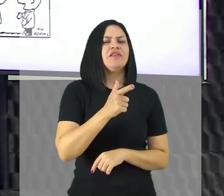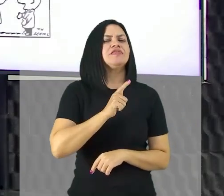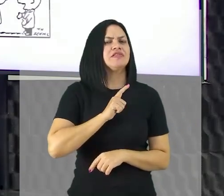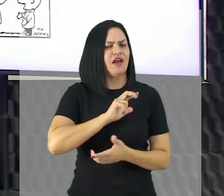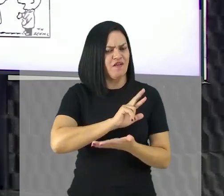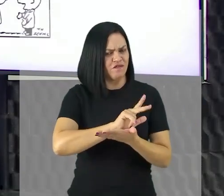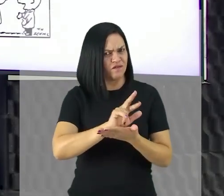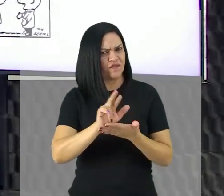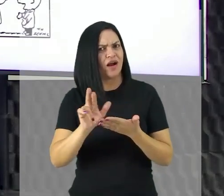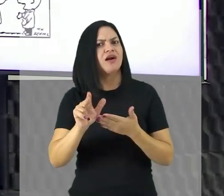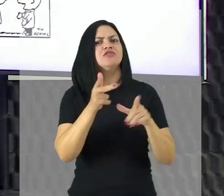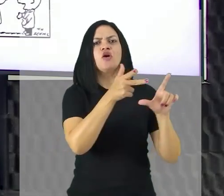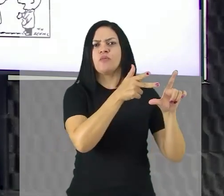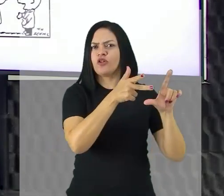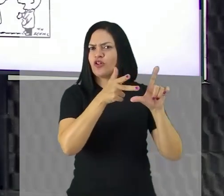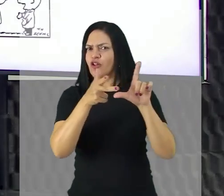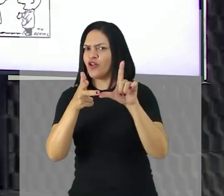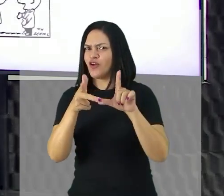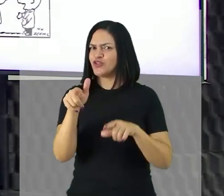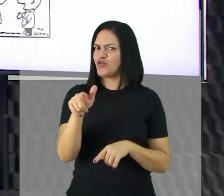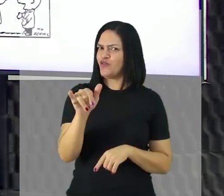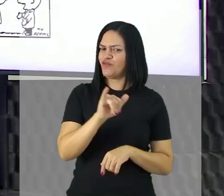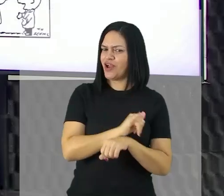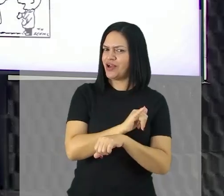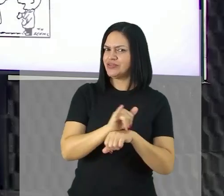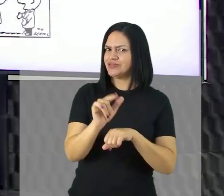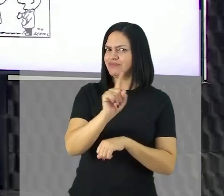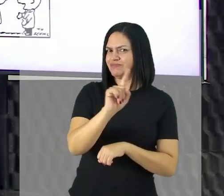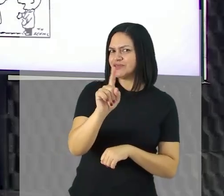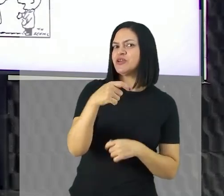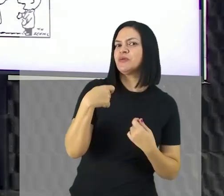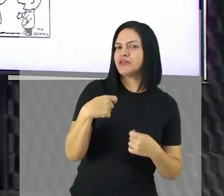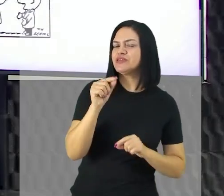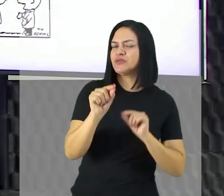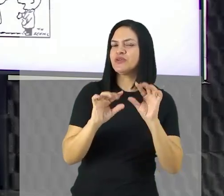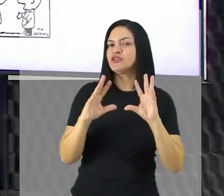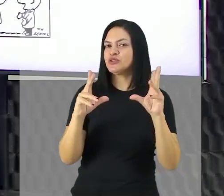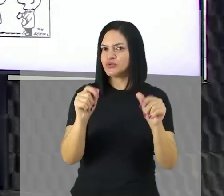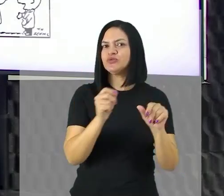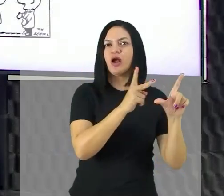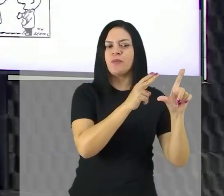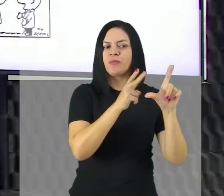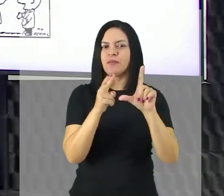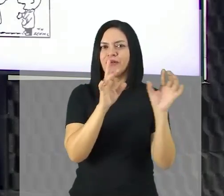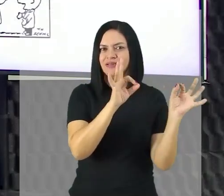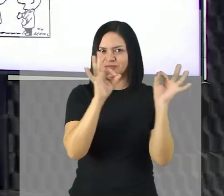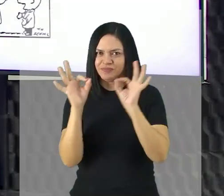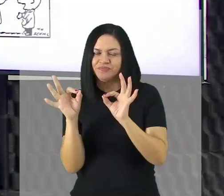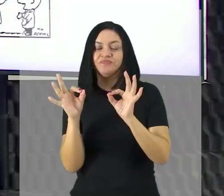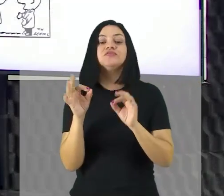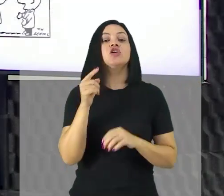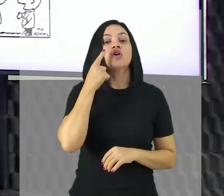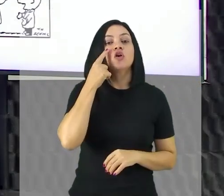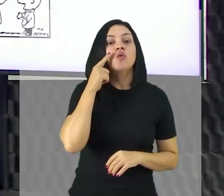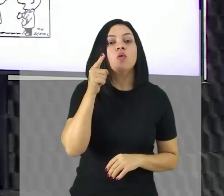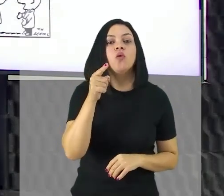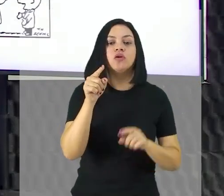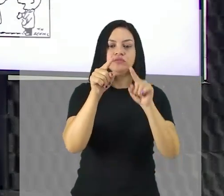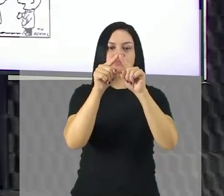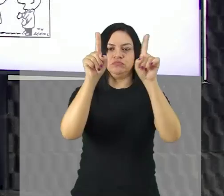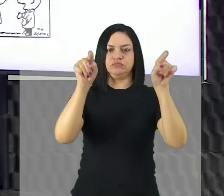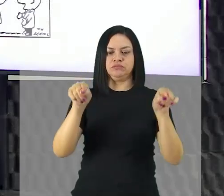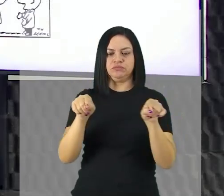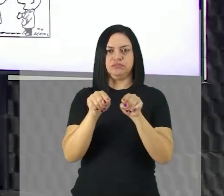vídeos aí para trás, tá? Não vacila. Tem que maratonar todos esses vídeos. Olha aqui. Vamos ver essa tirinha aqui,